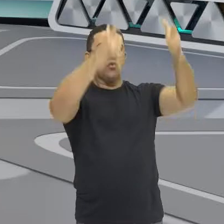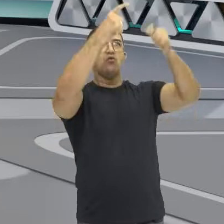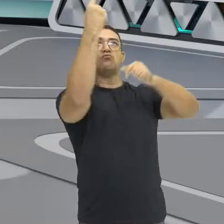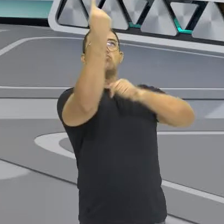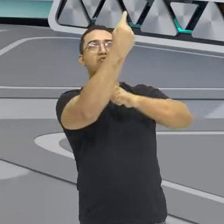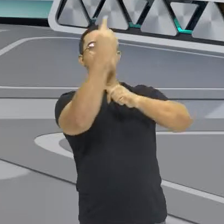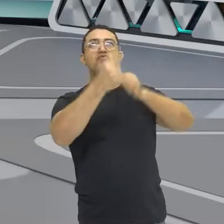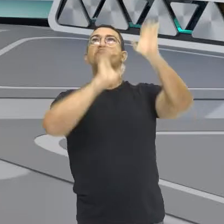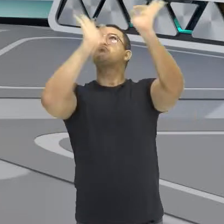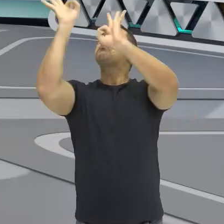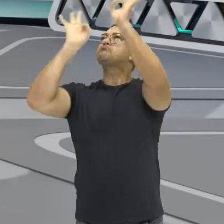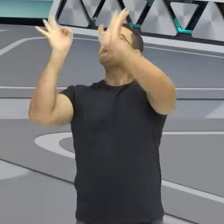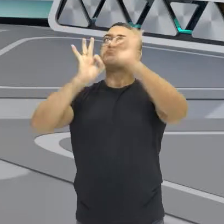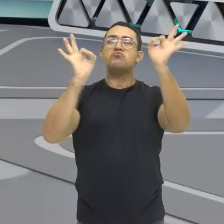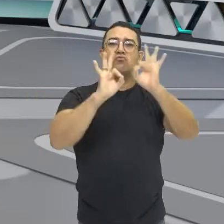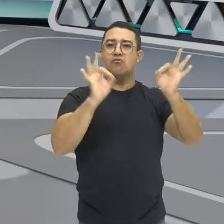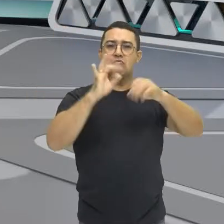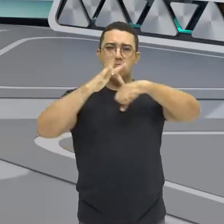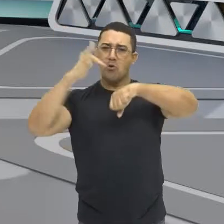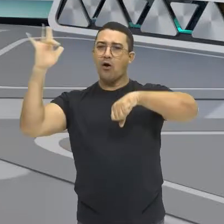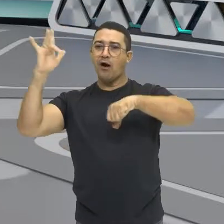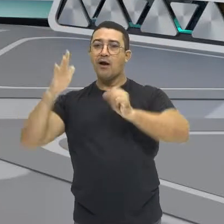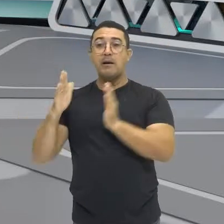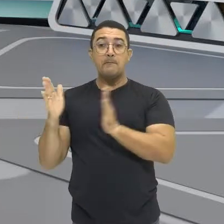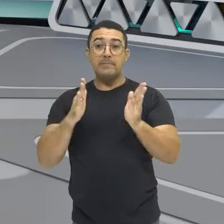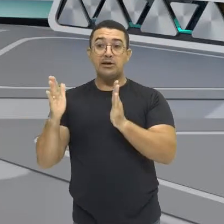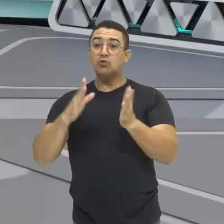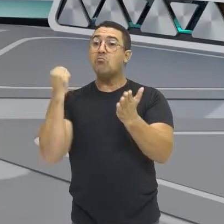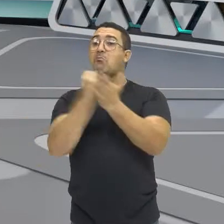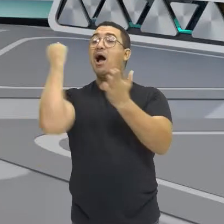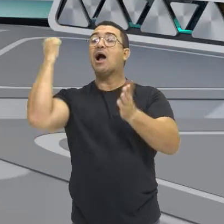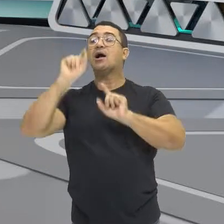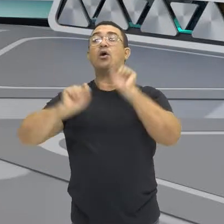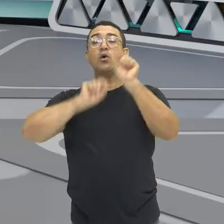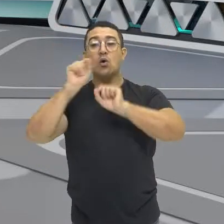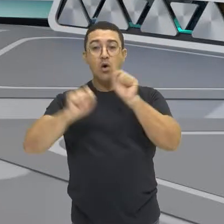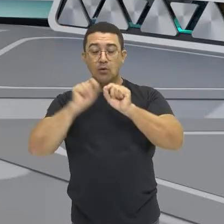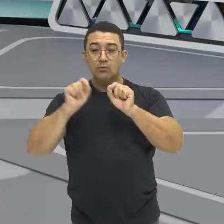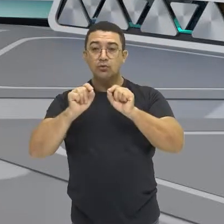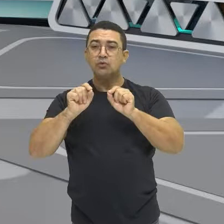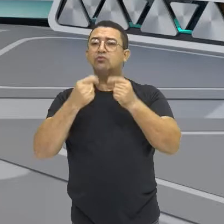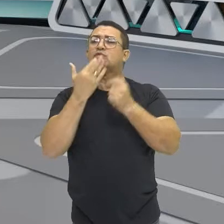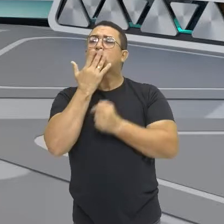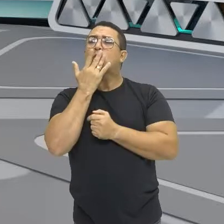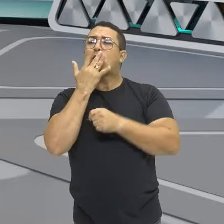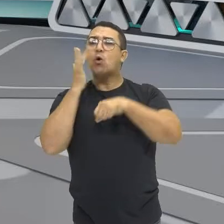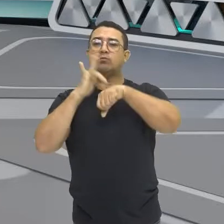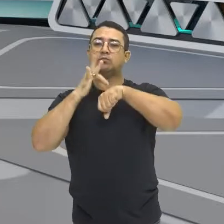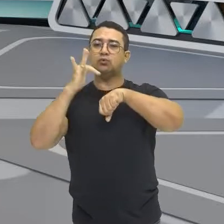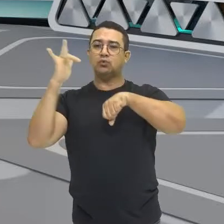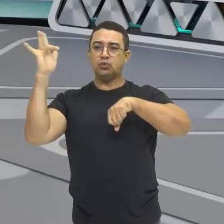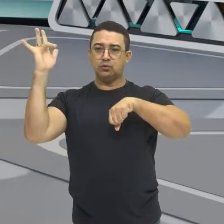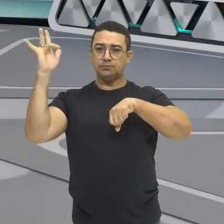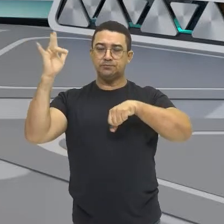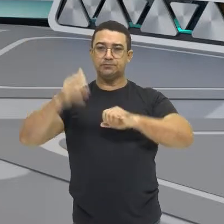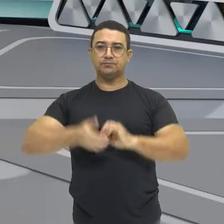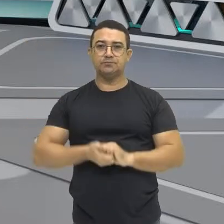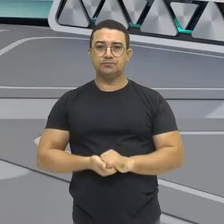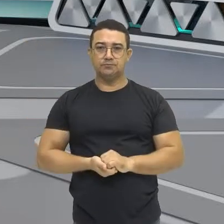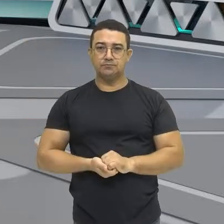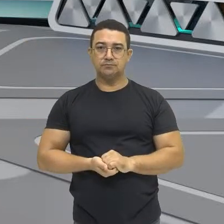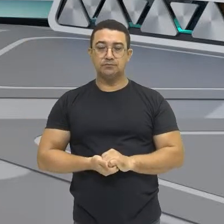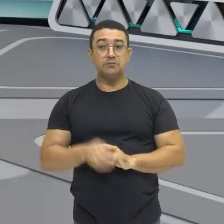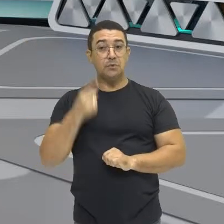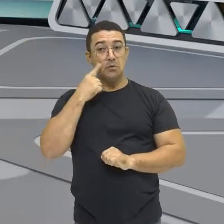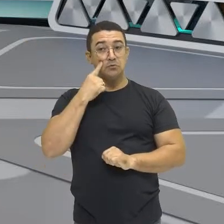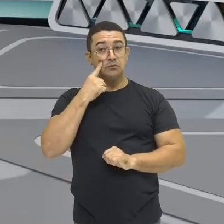decoração, tá? E esse período, ele é muito marcado em quê? A questão do dourado, tá bom? Então, vamos ver aqui a imagem que eu